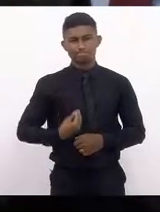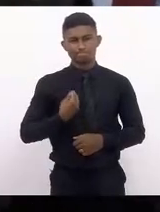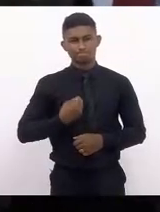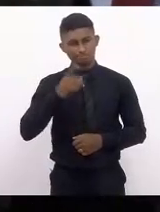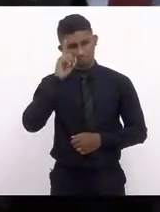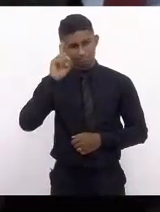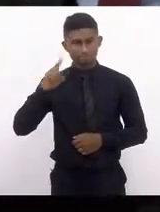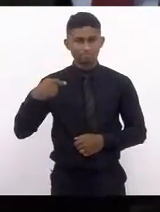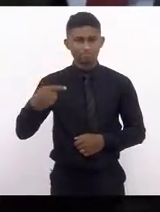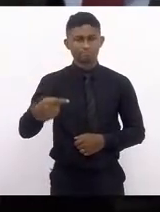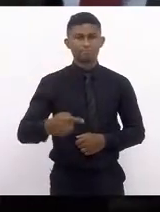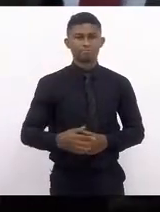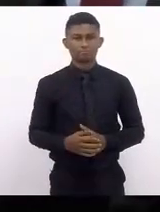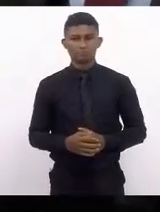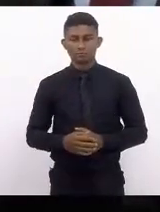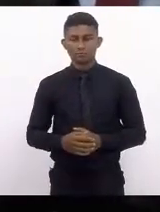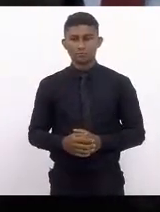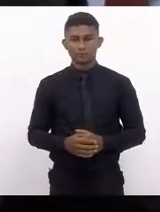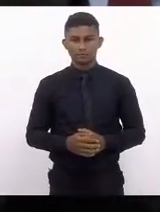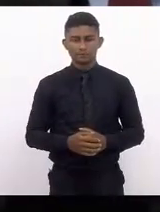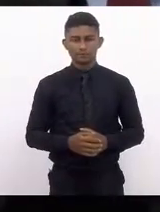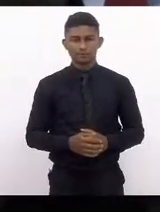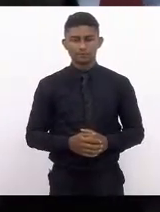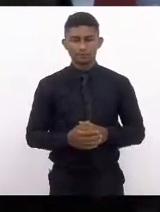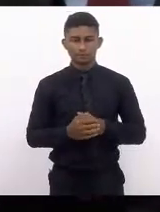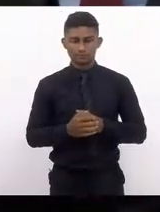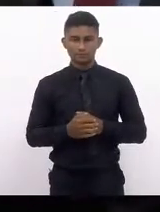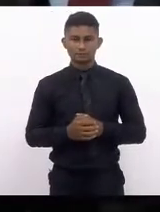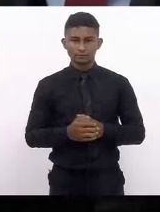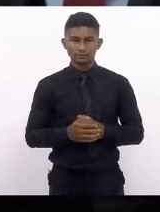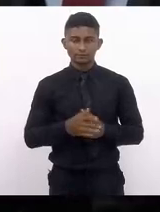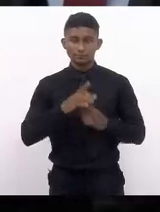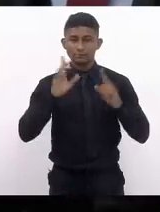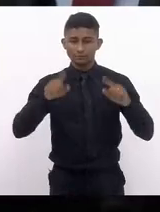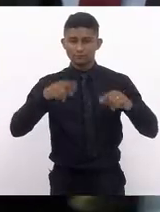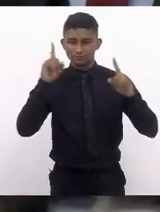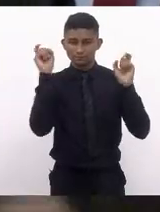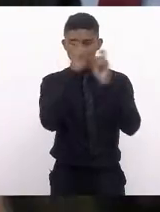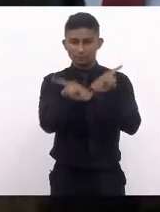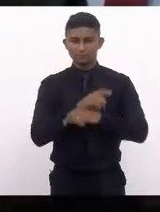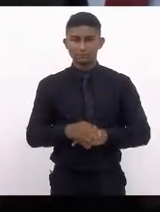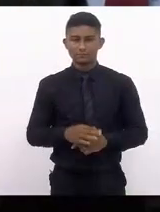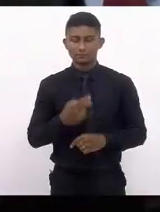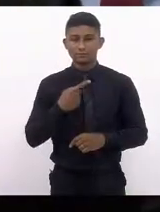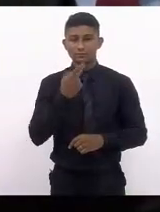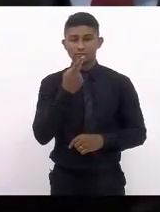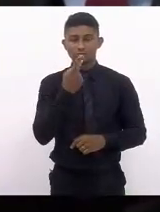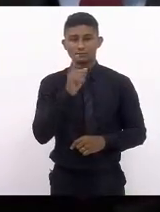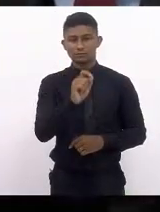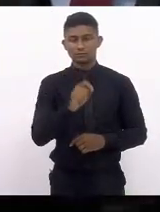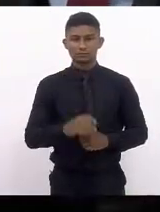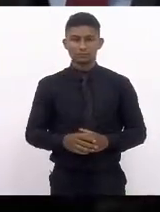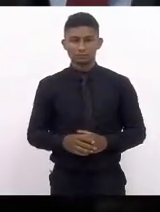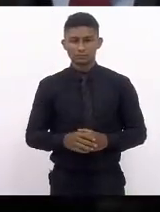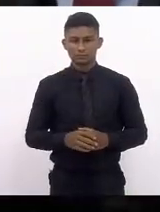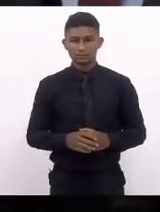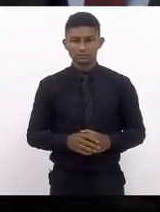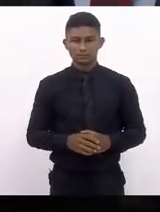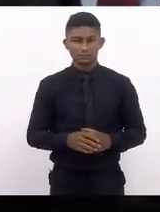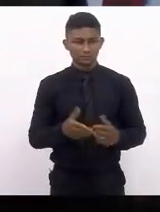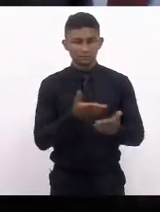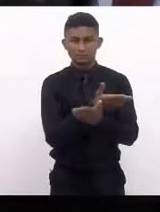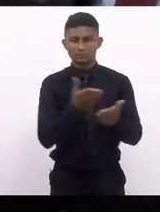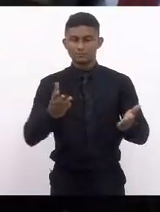que é um cotidiano massa à noite a gente está falando de a gente que são